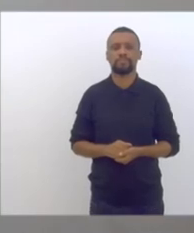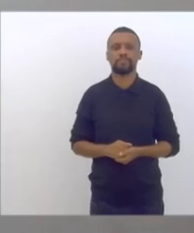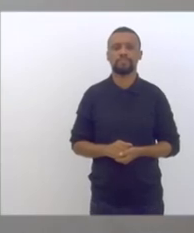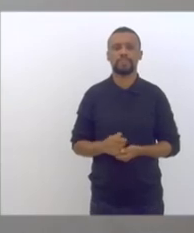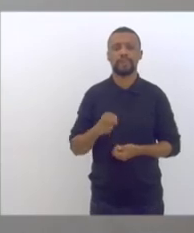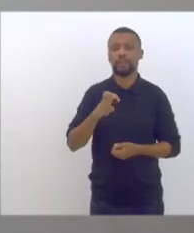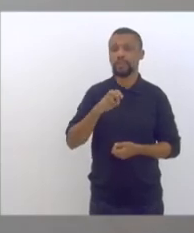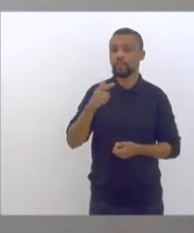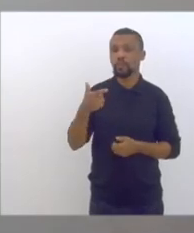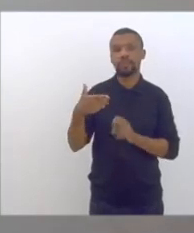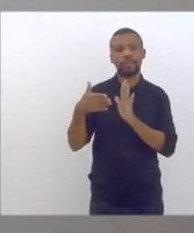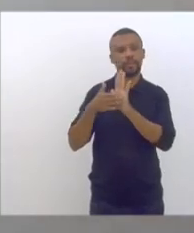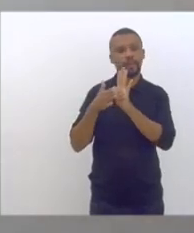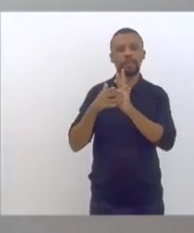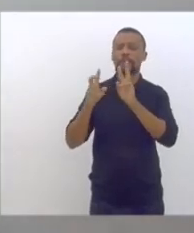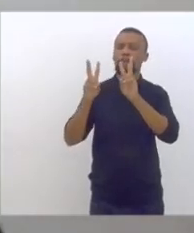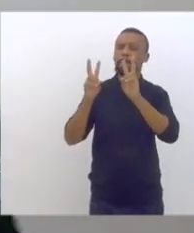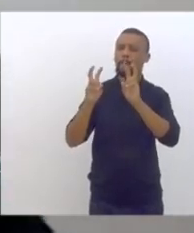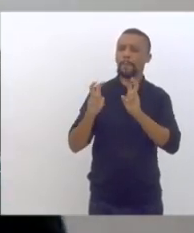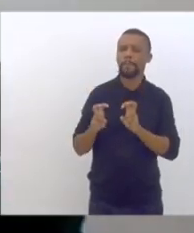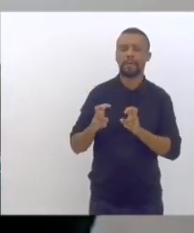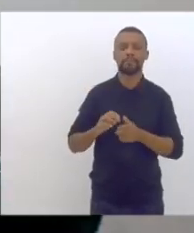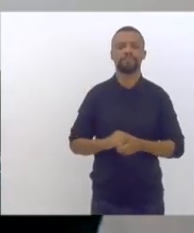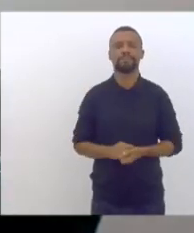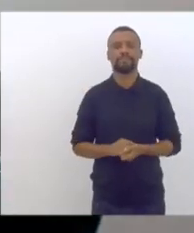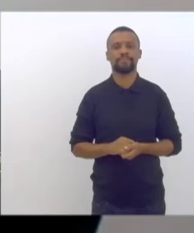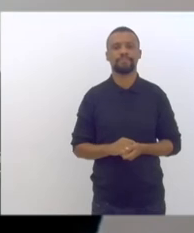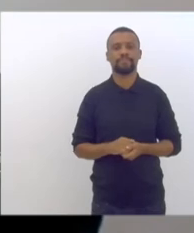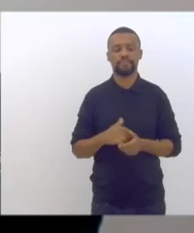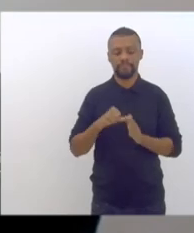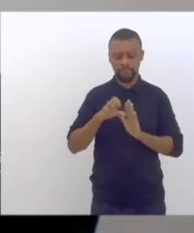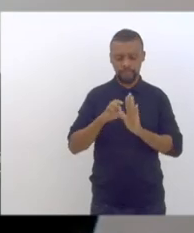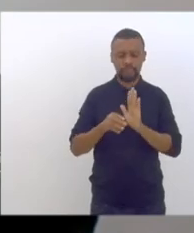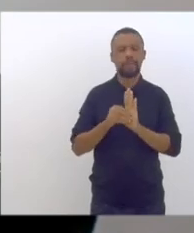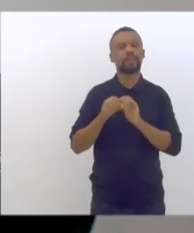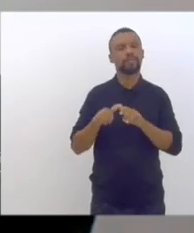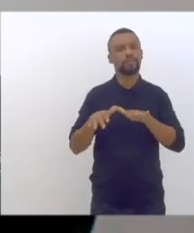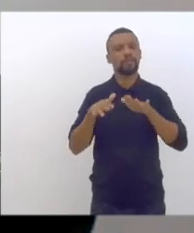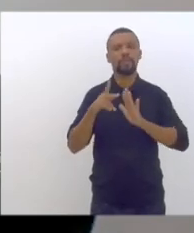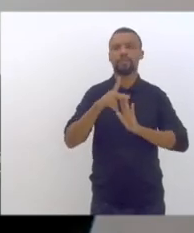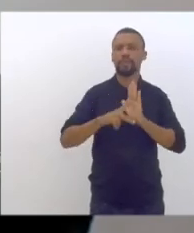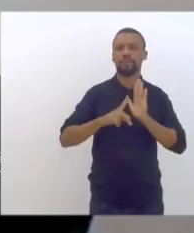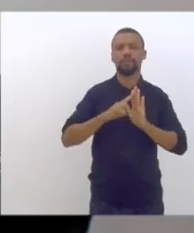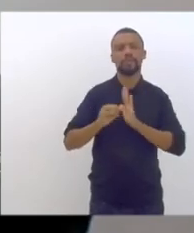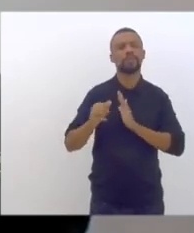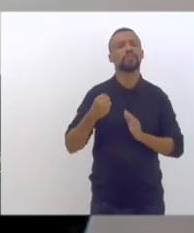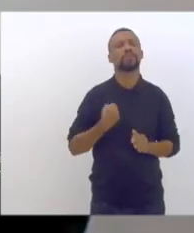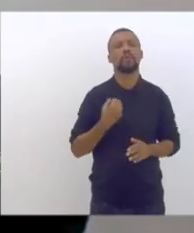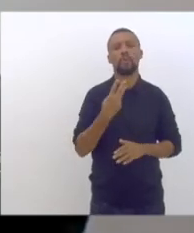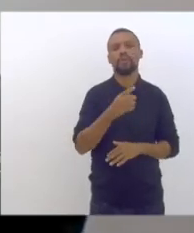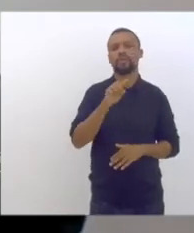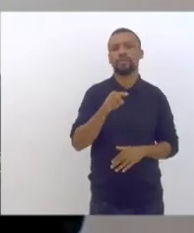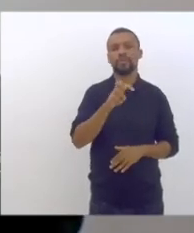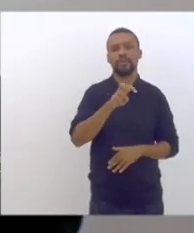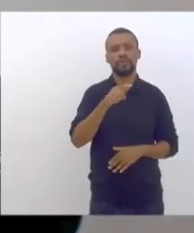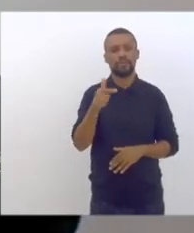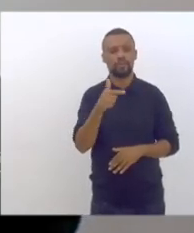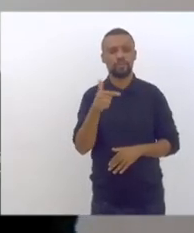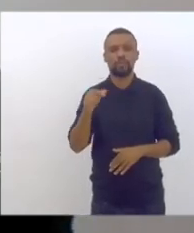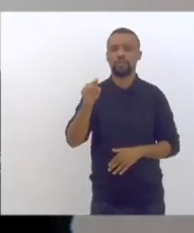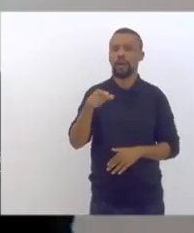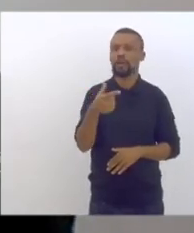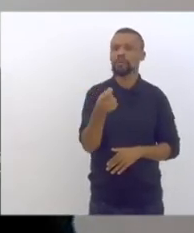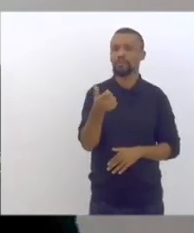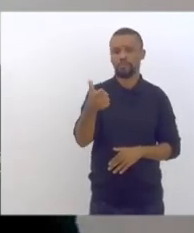51/52 da Falcon a emenda de plenário ao projeto de lei nº 4522